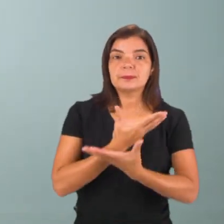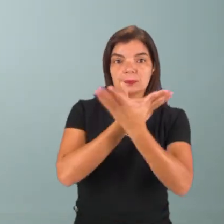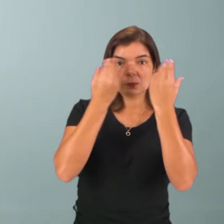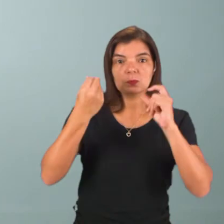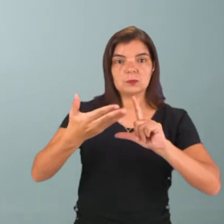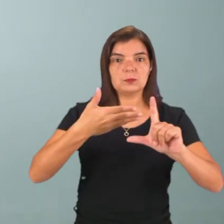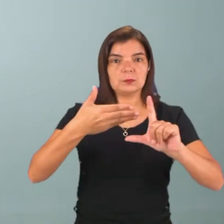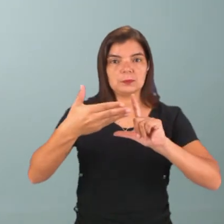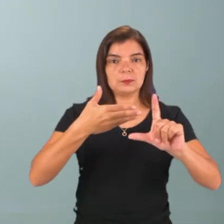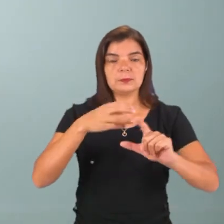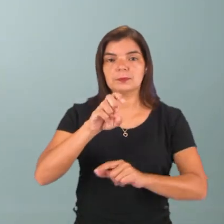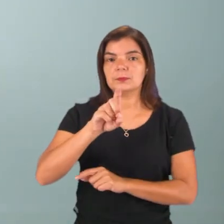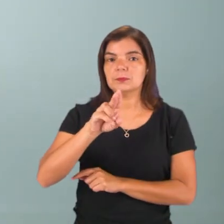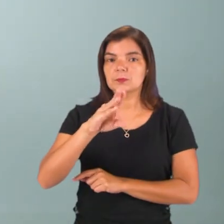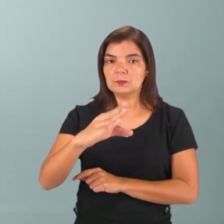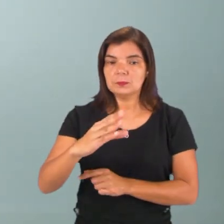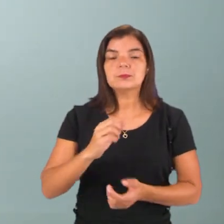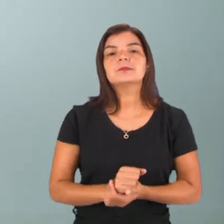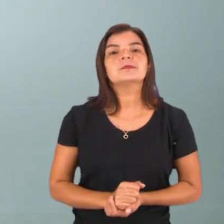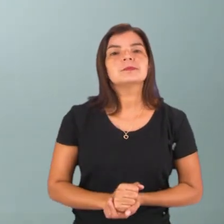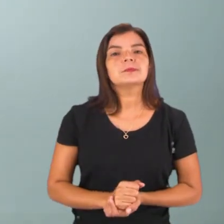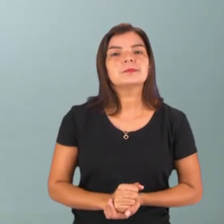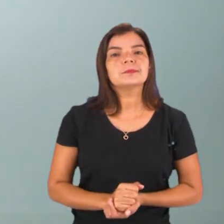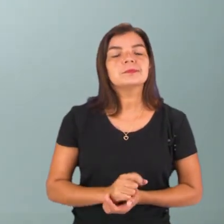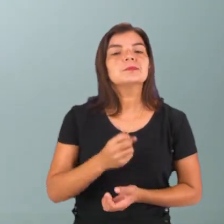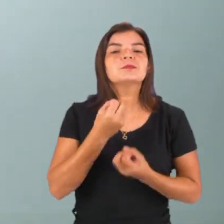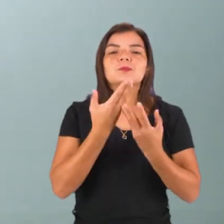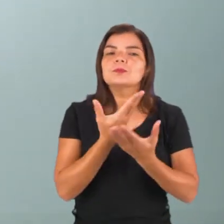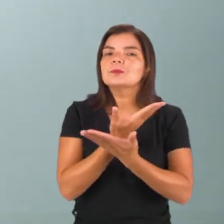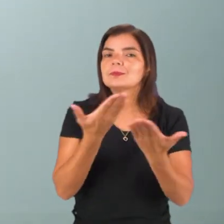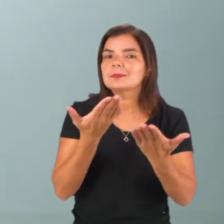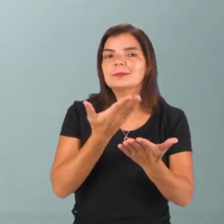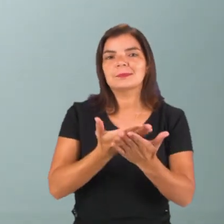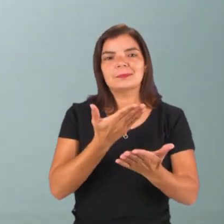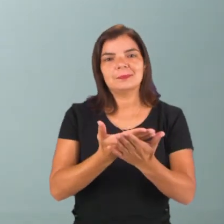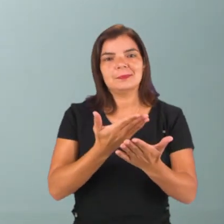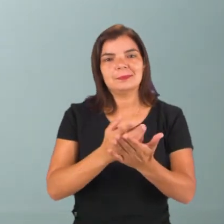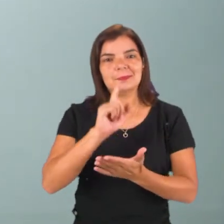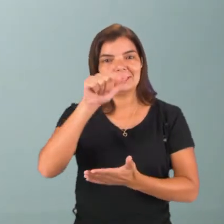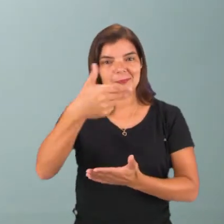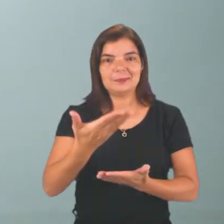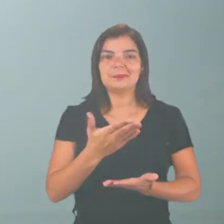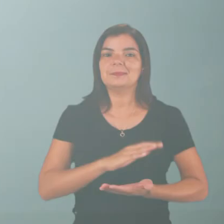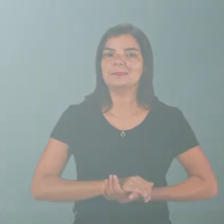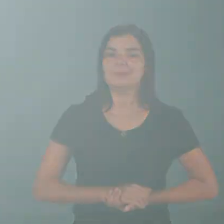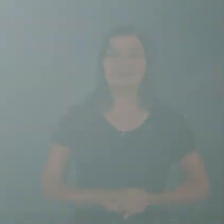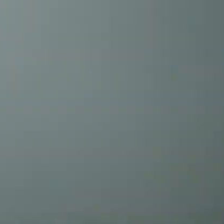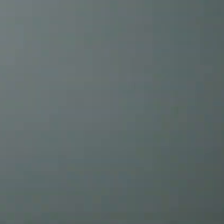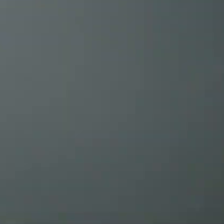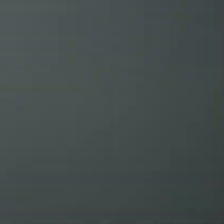esqueçam de acessar a plataforma Eduque e tenham todos uma boa aula e até a próxima.